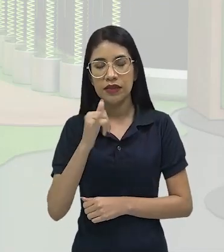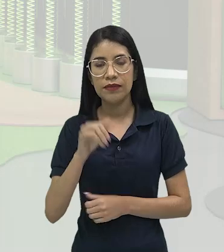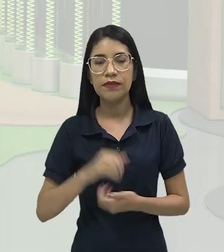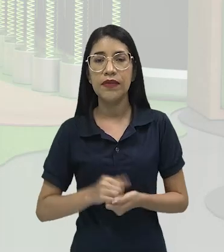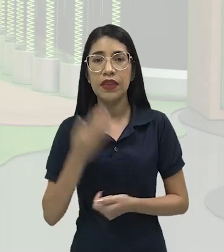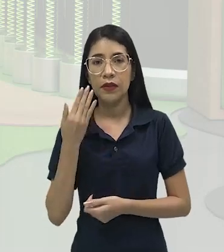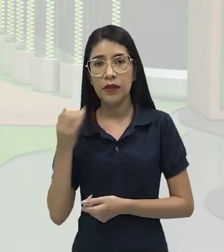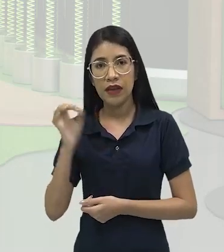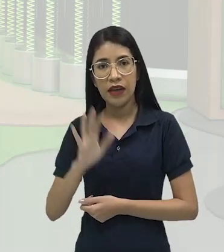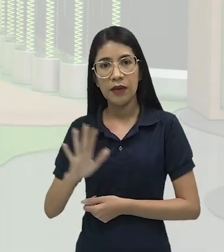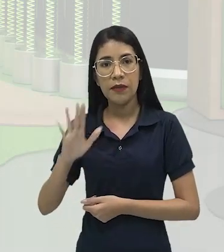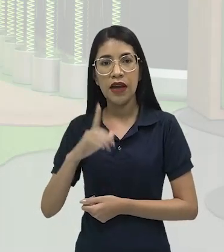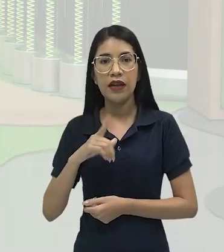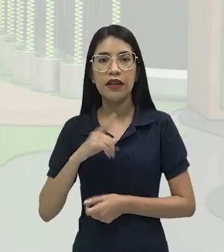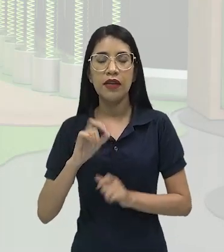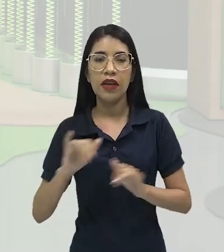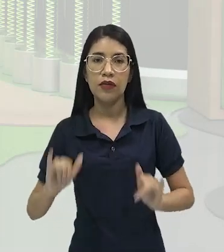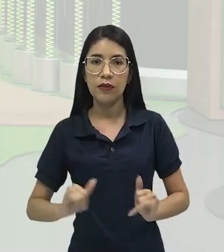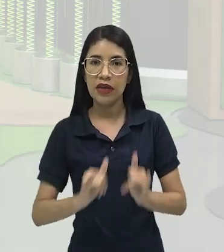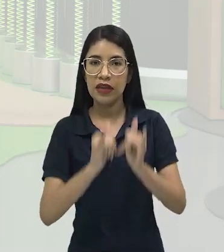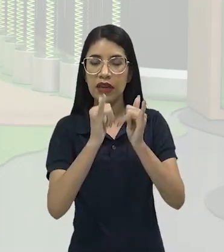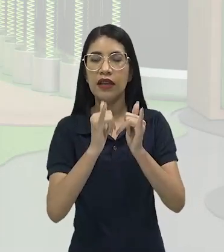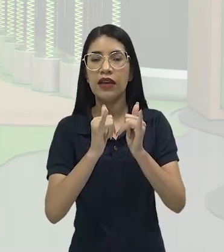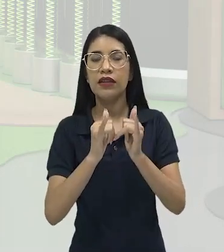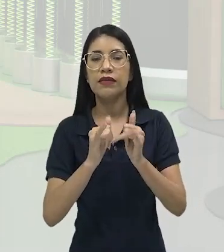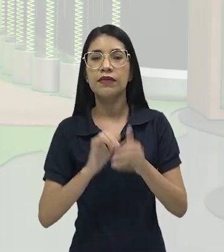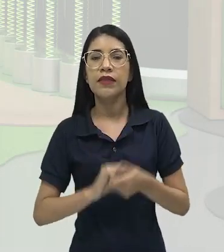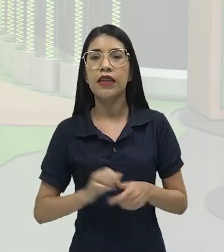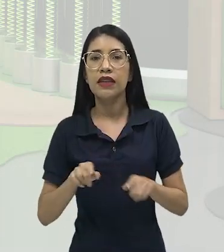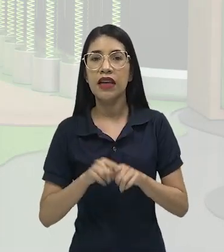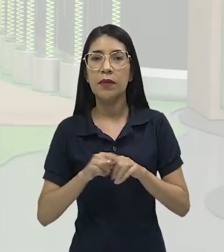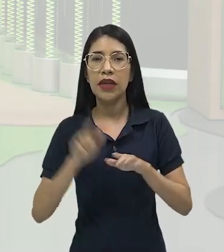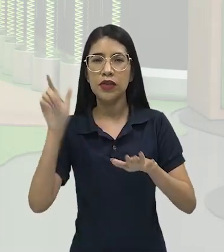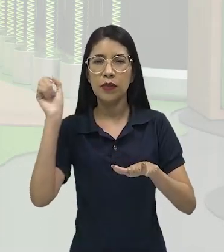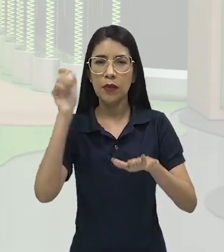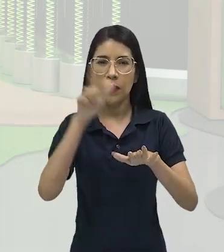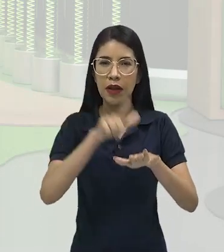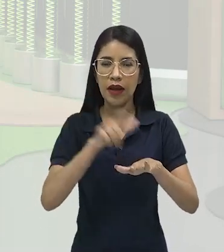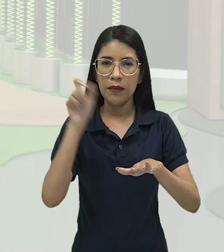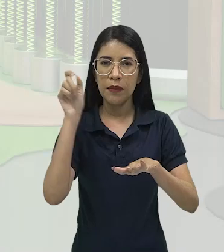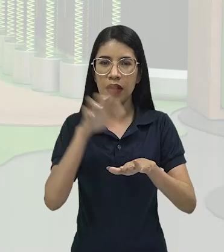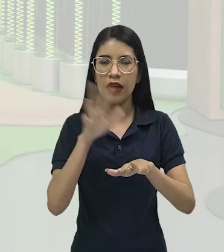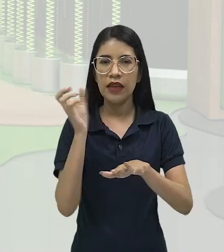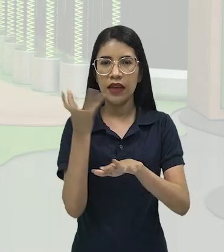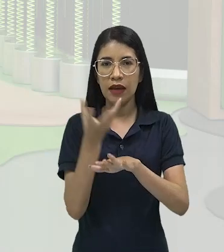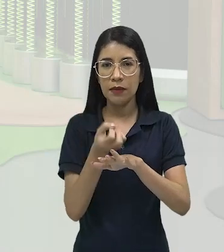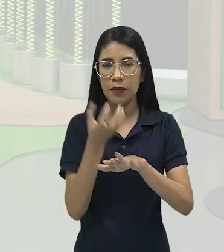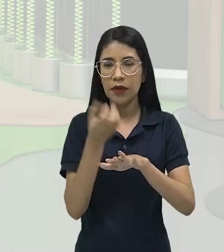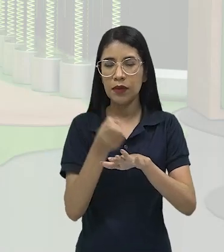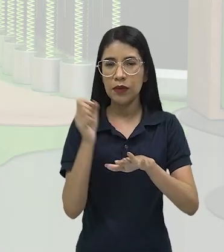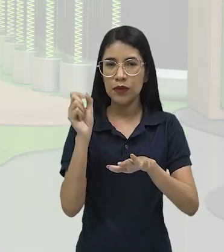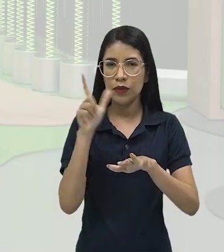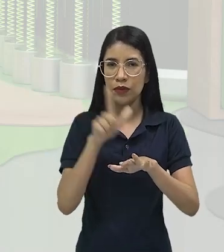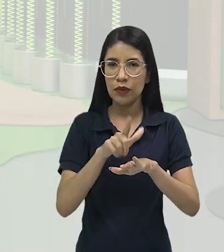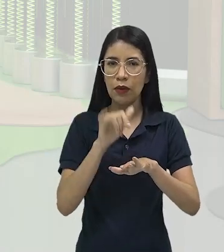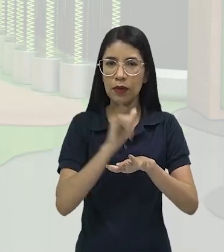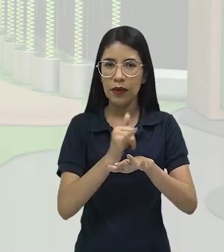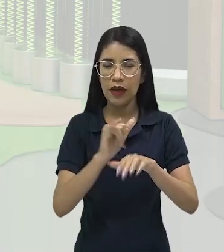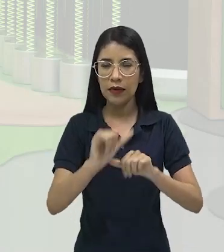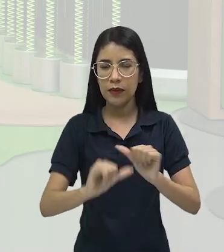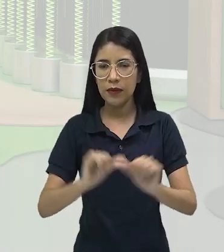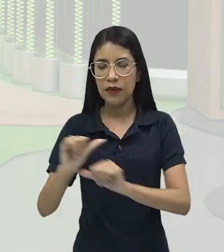temos aí a imagem de uma hidrelétrica, aqui placas solares que conseguem captar essa luz do sol